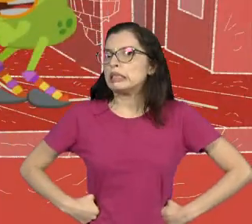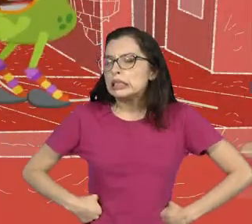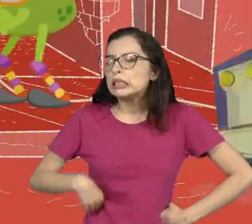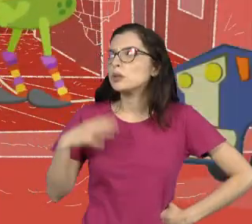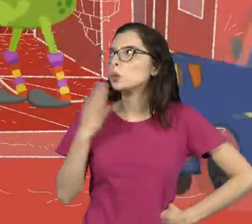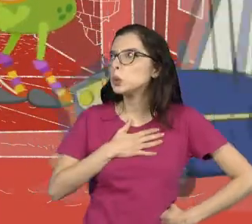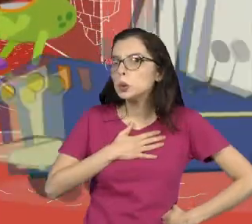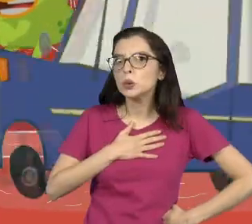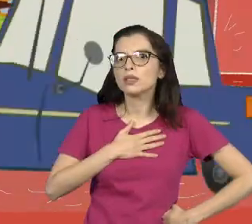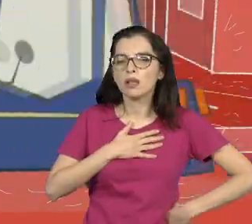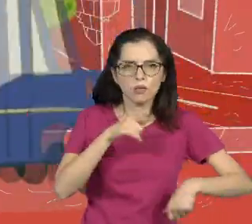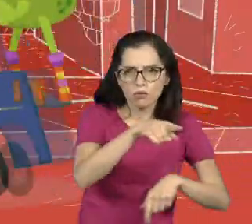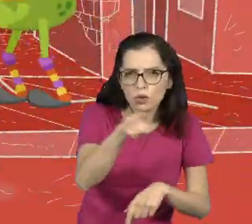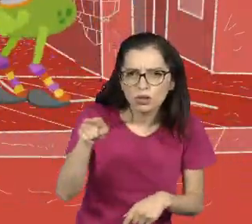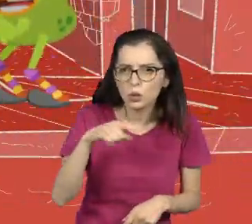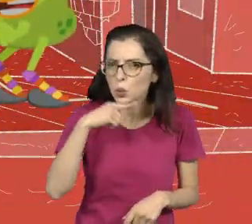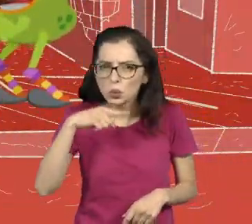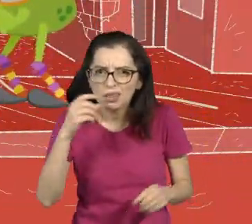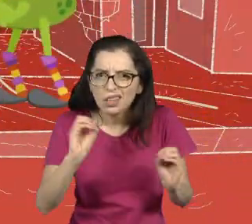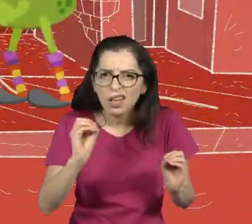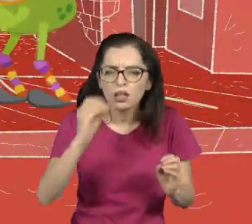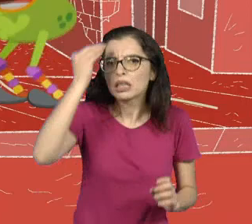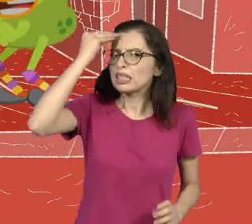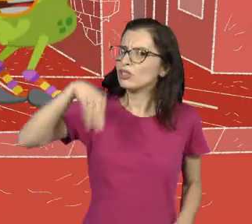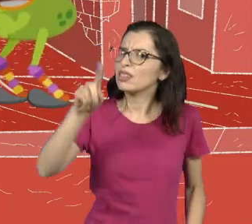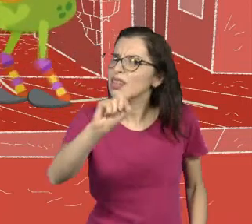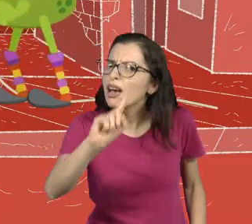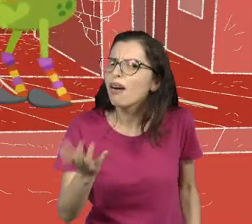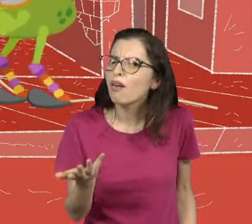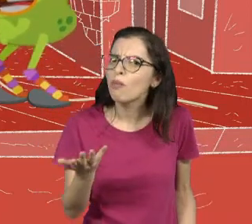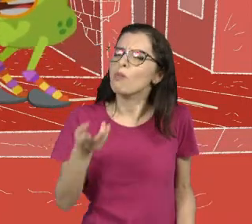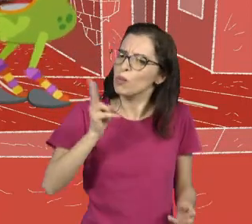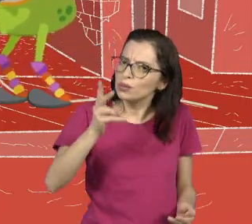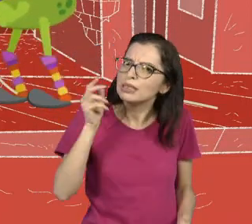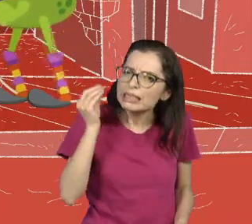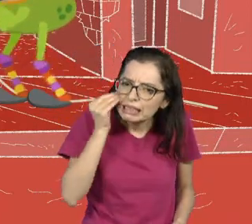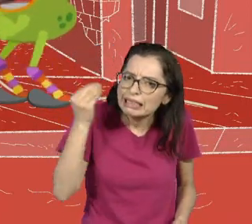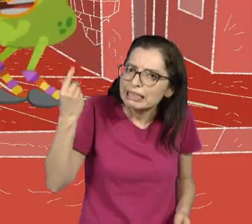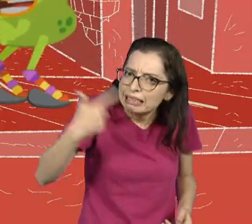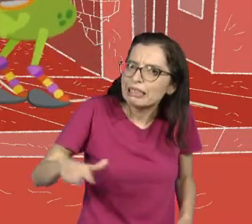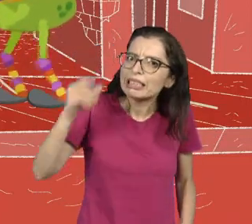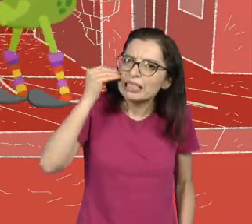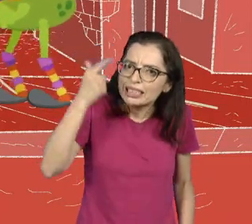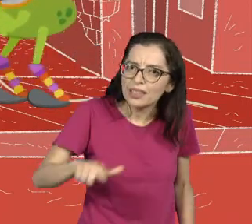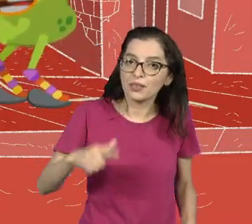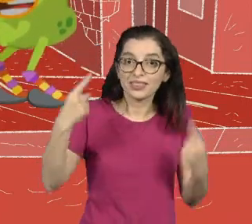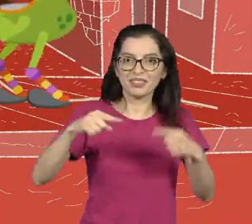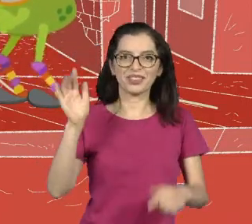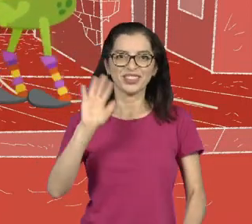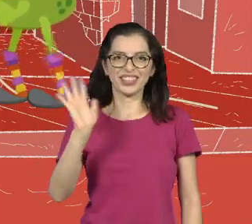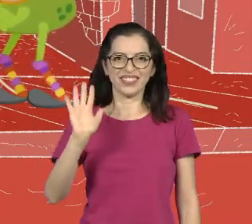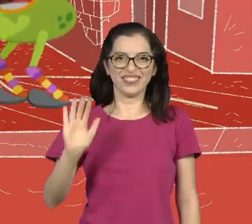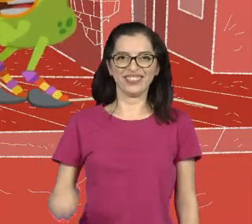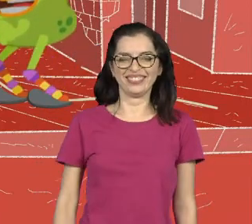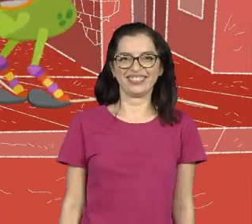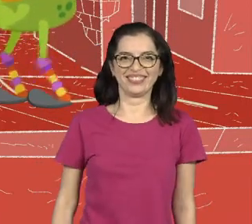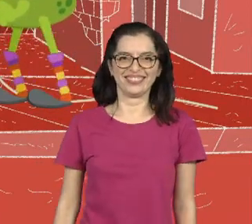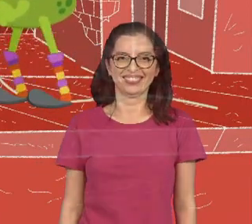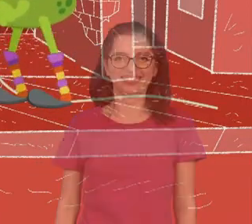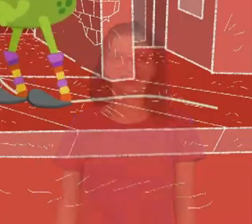Se você aí em casa ainda não conseguiu, não desiste não. Continua tentando. Até o próximo desafio.